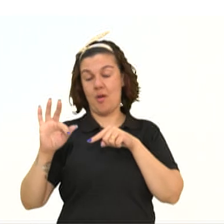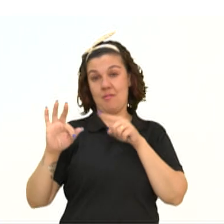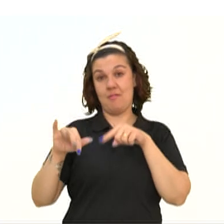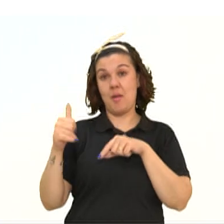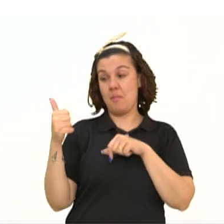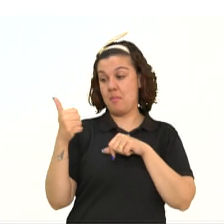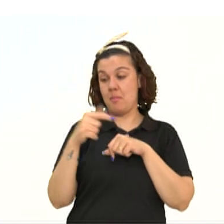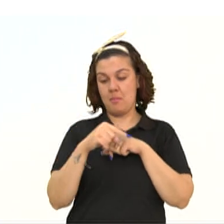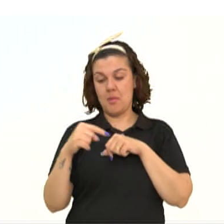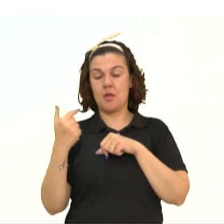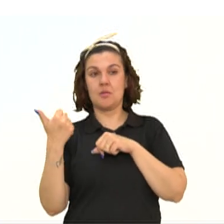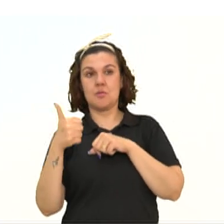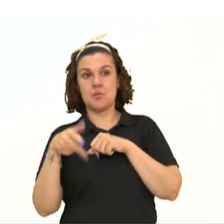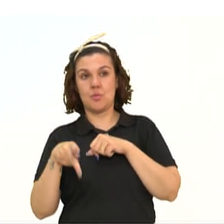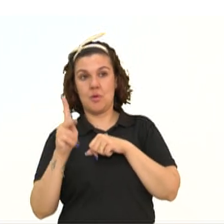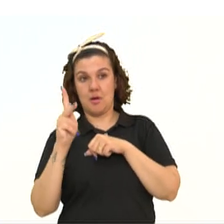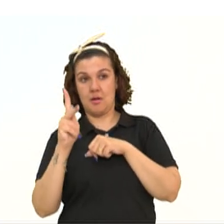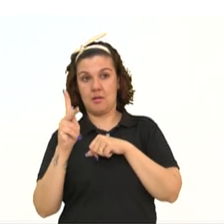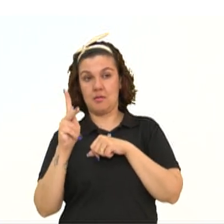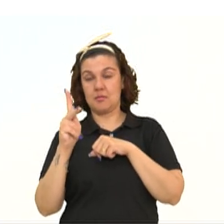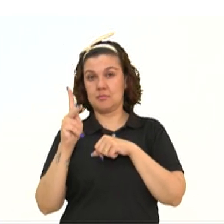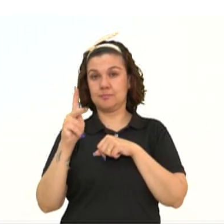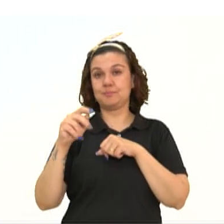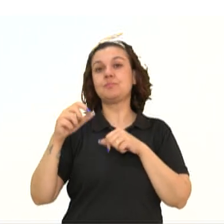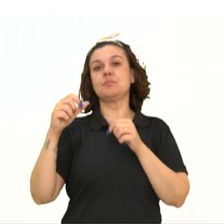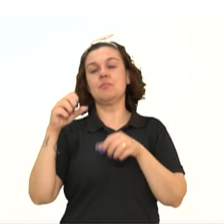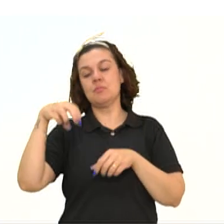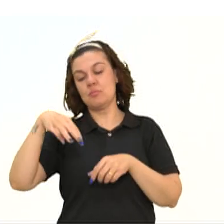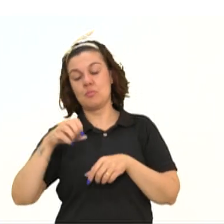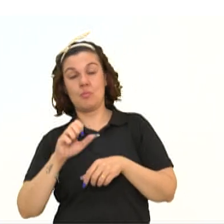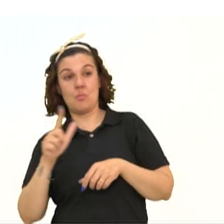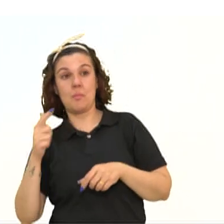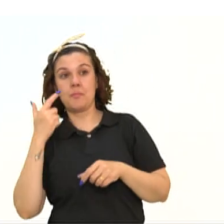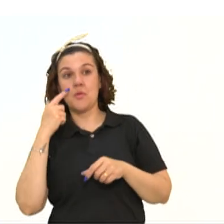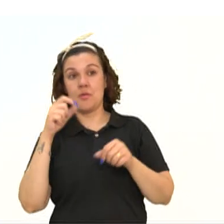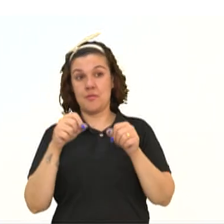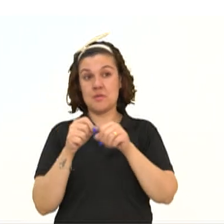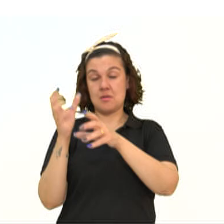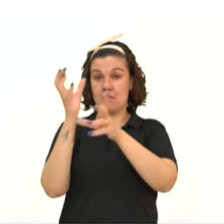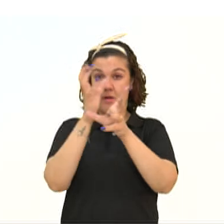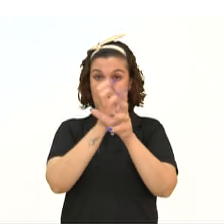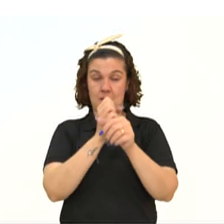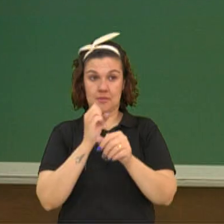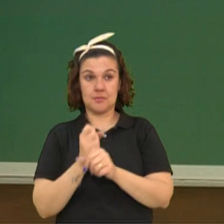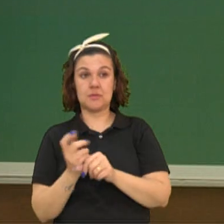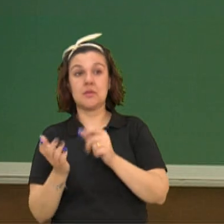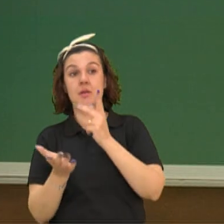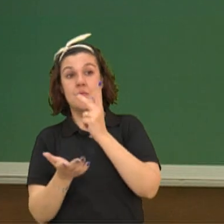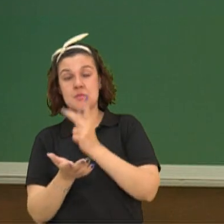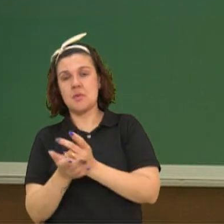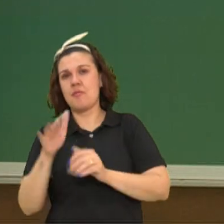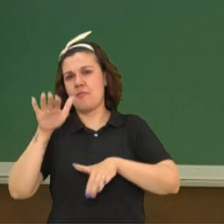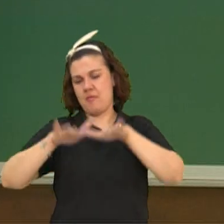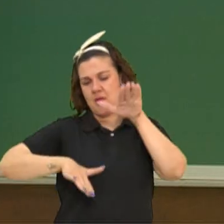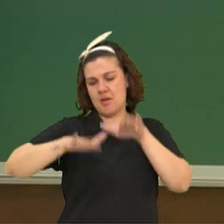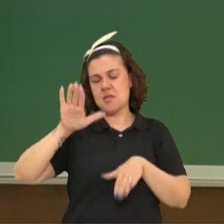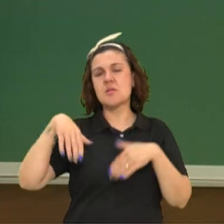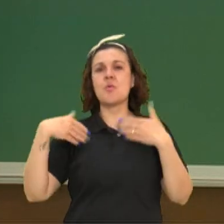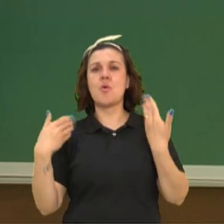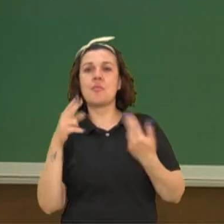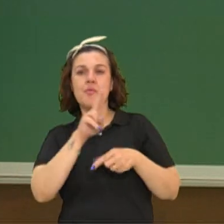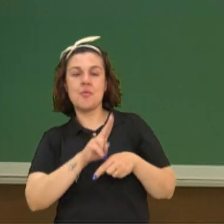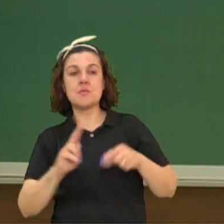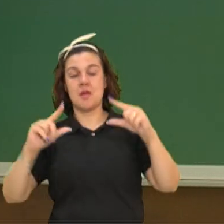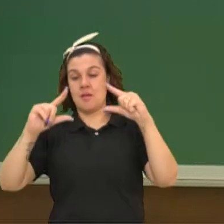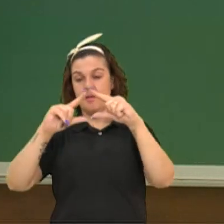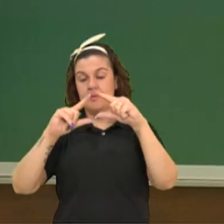11 quilocaloria por mol. Se eu quero fazer um cálculo de variação da entalpia de formação, eu vou